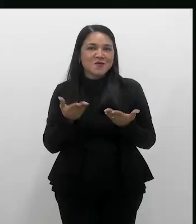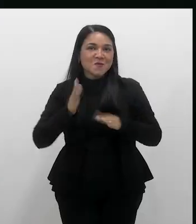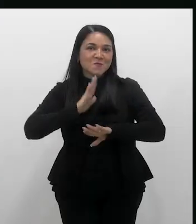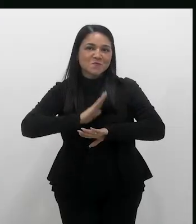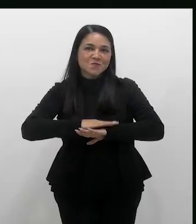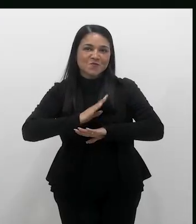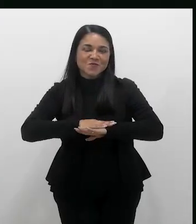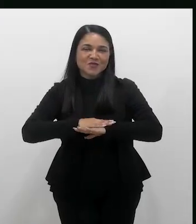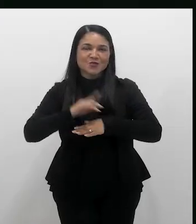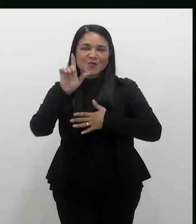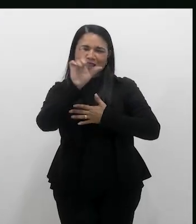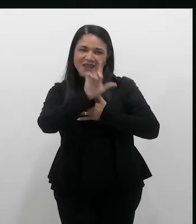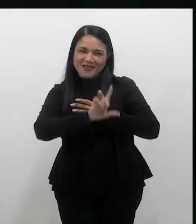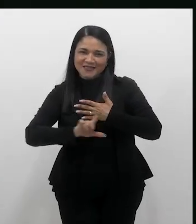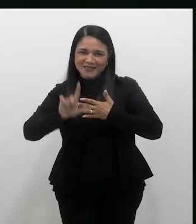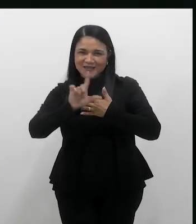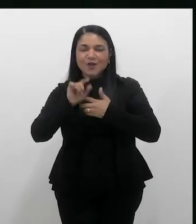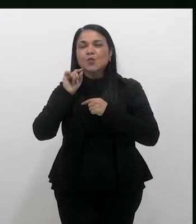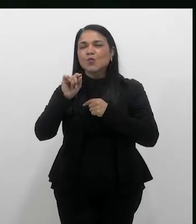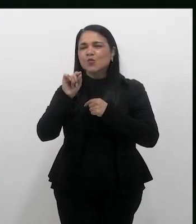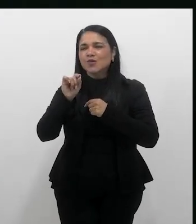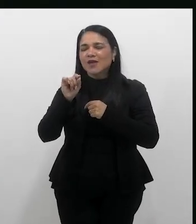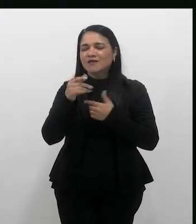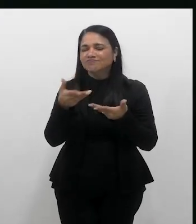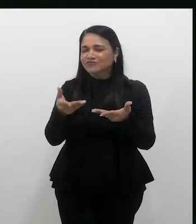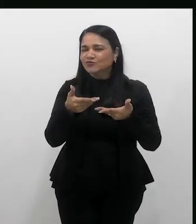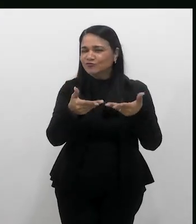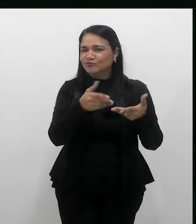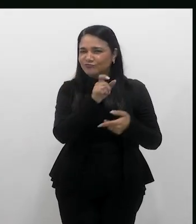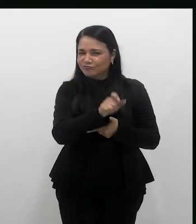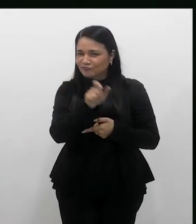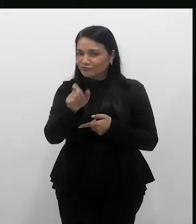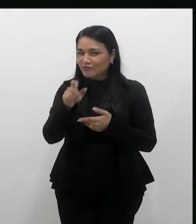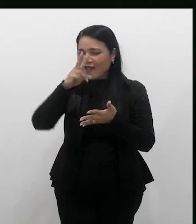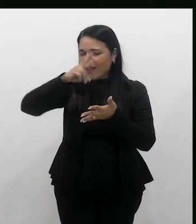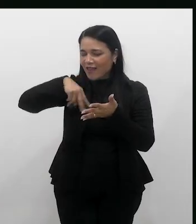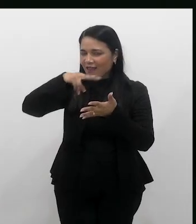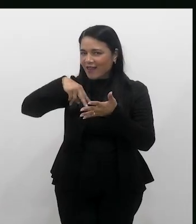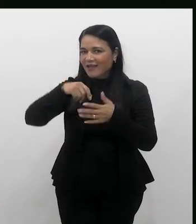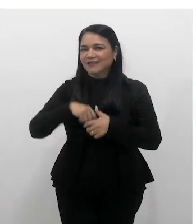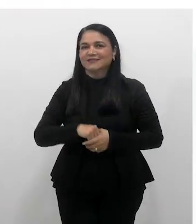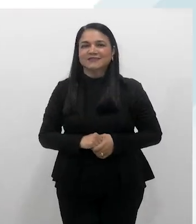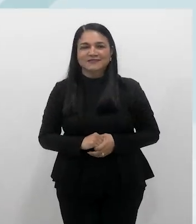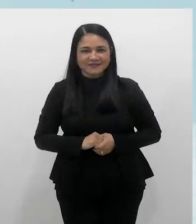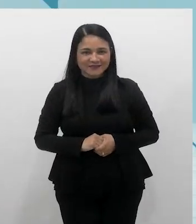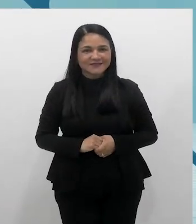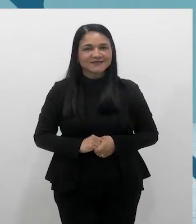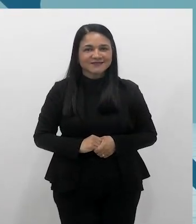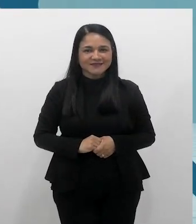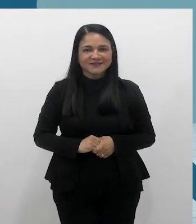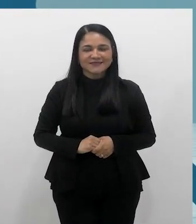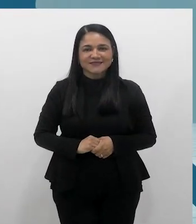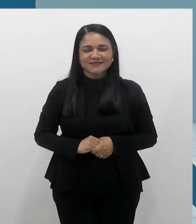agora a gente chegou no nosso momento literário e a gente vai saber o que os nossos convidados andam lendo.